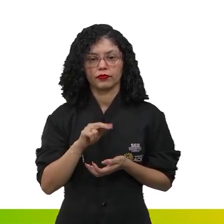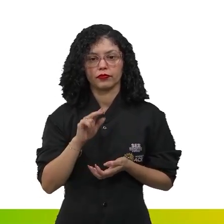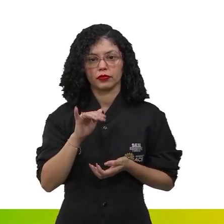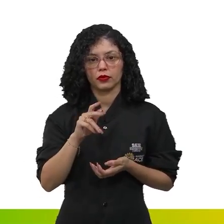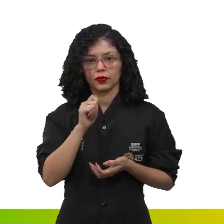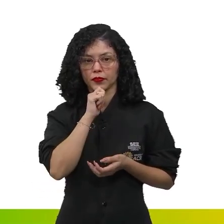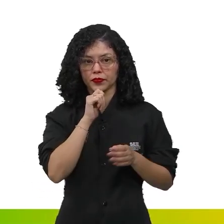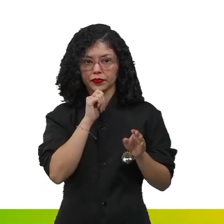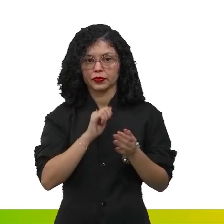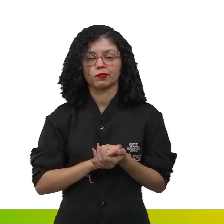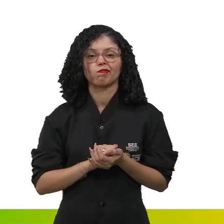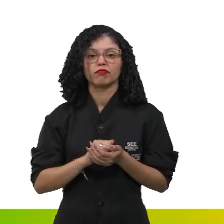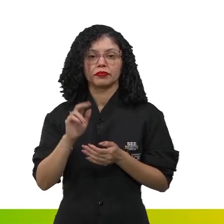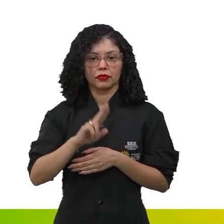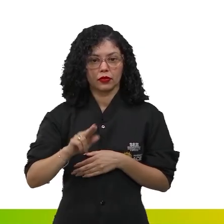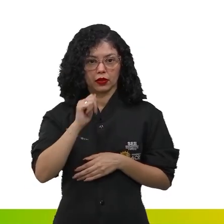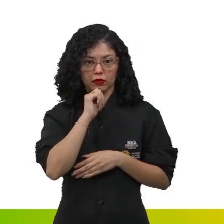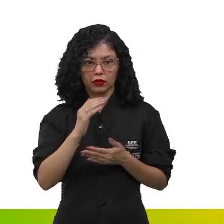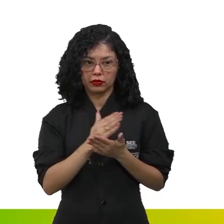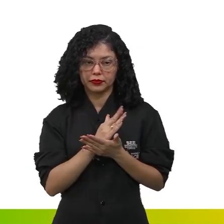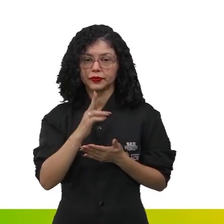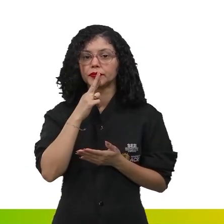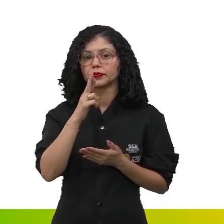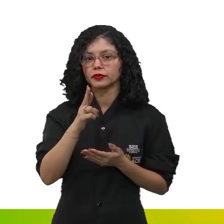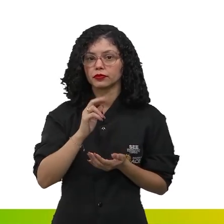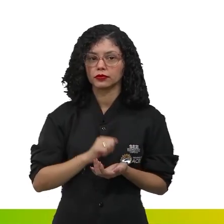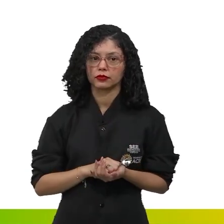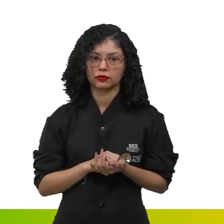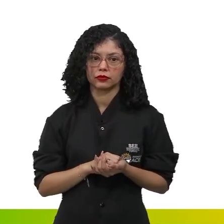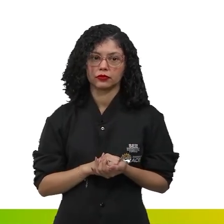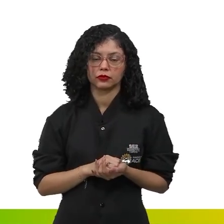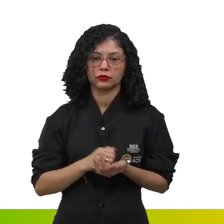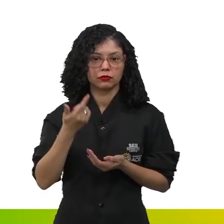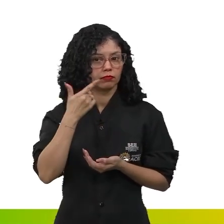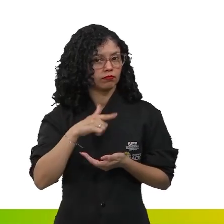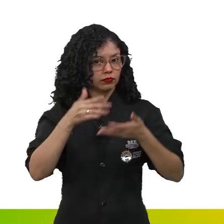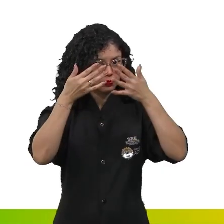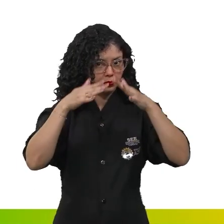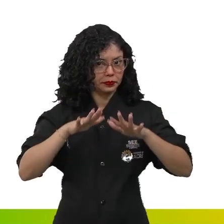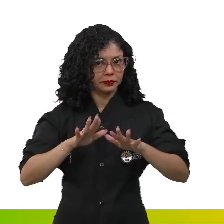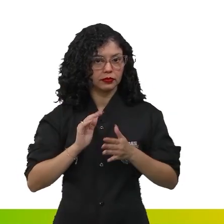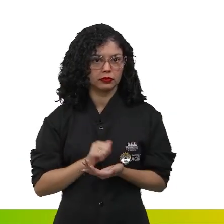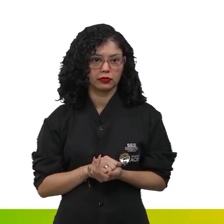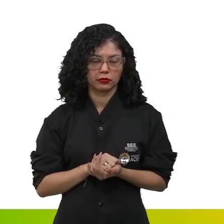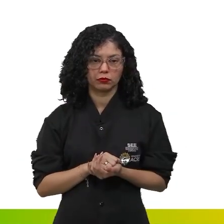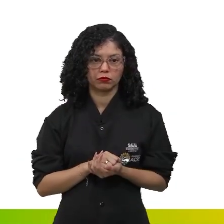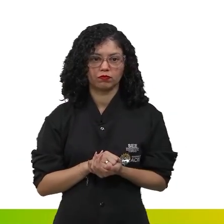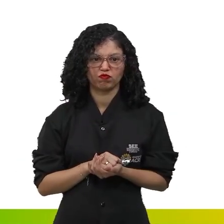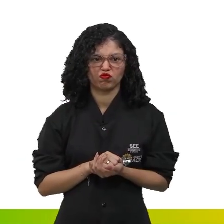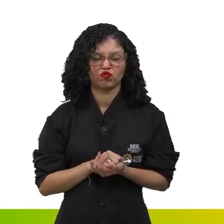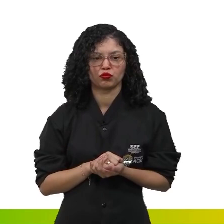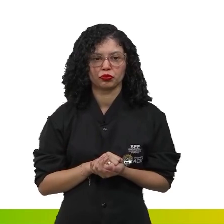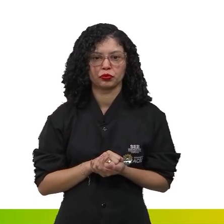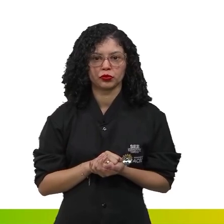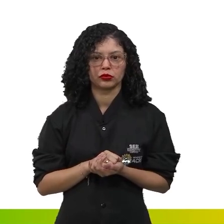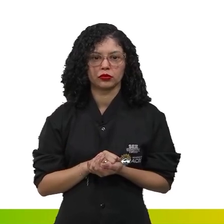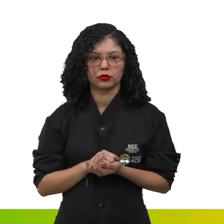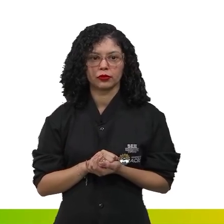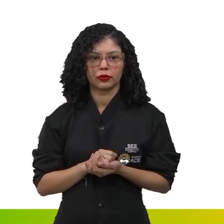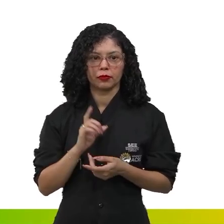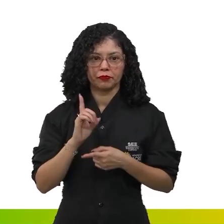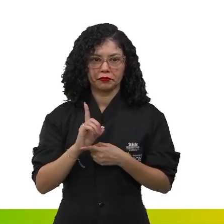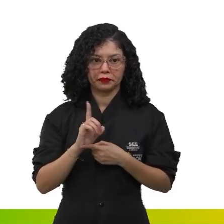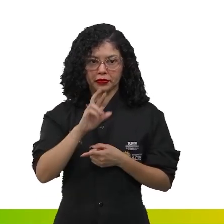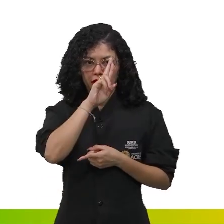um instrumento artificial para obter alguns resultados, e esses resultados não vão ser naturais. Não sei, provavelmente, hein? Vamos avançar.